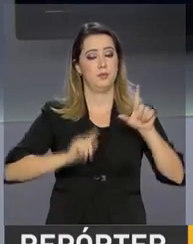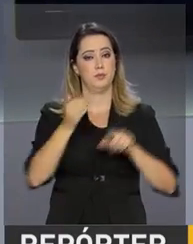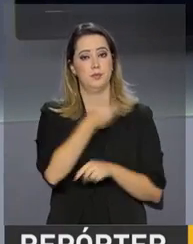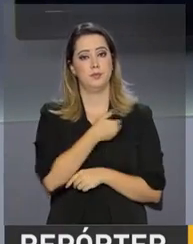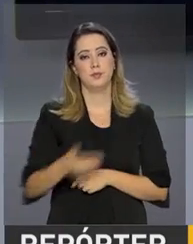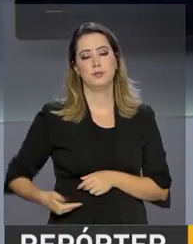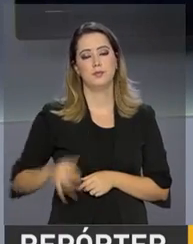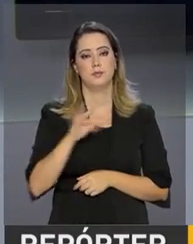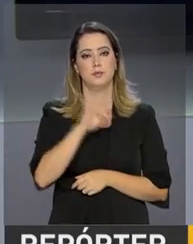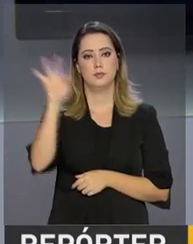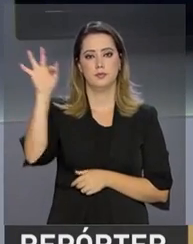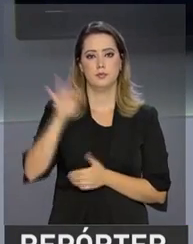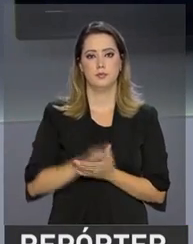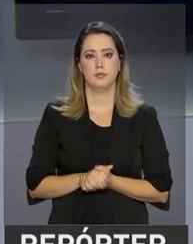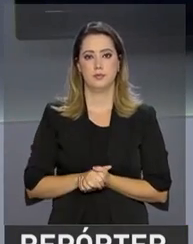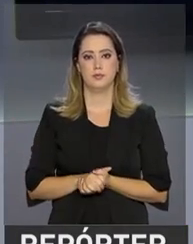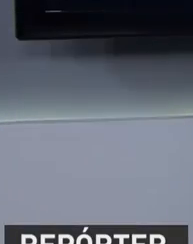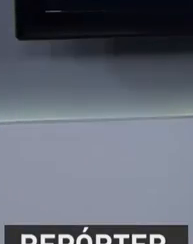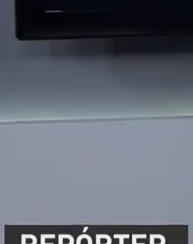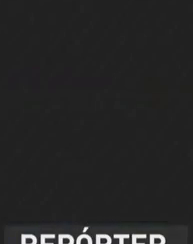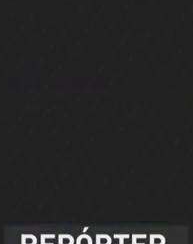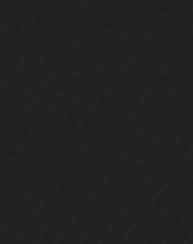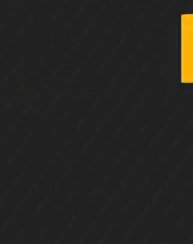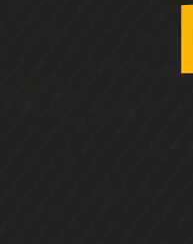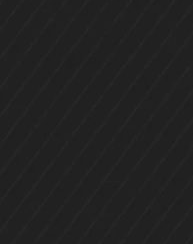gente na nbr a tv do governo federal